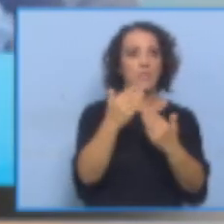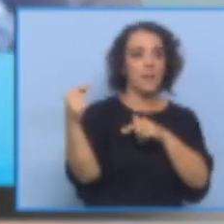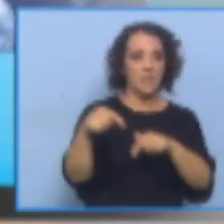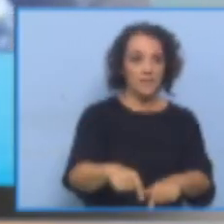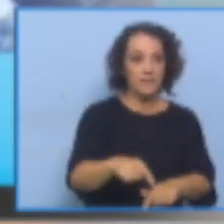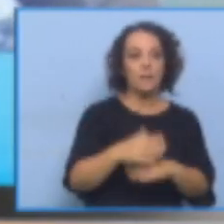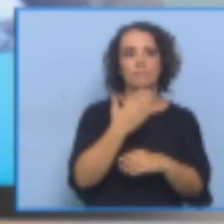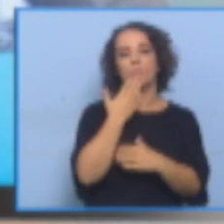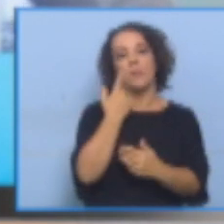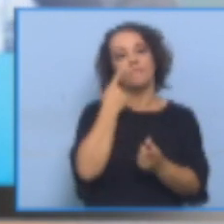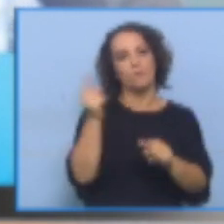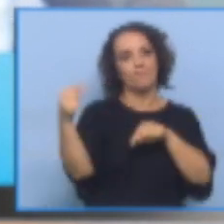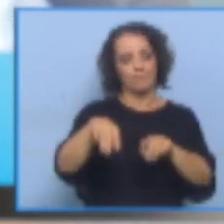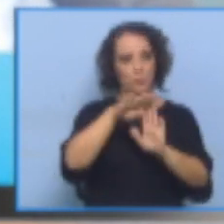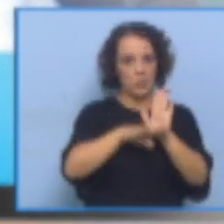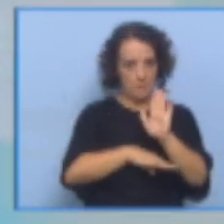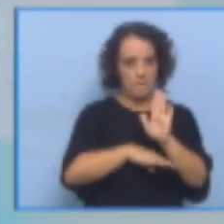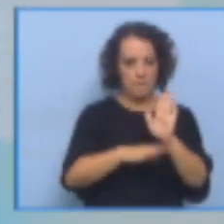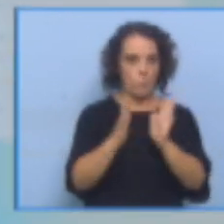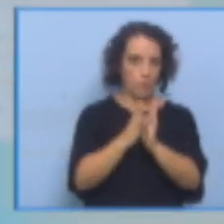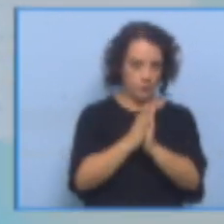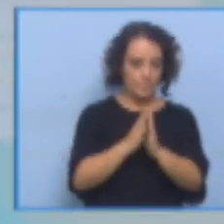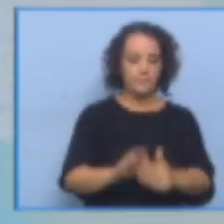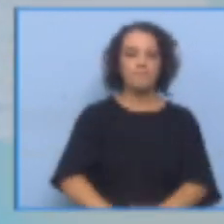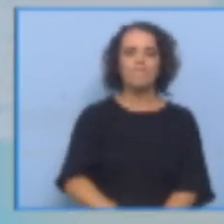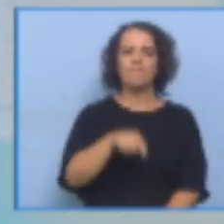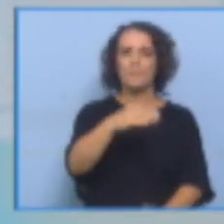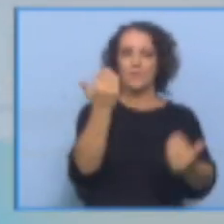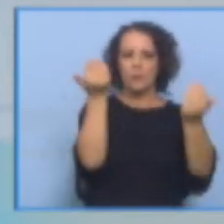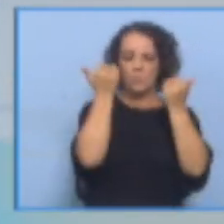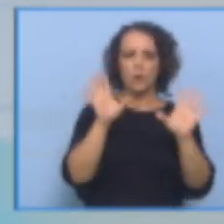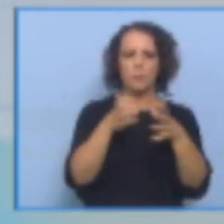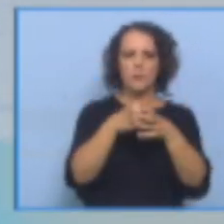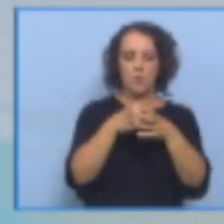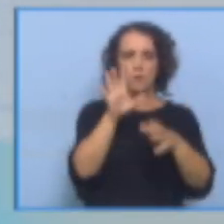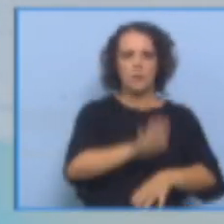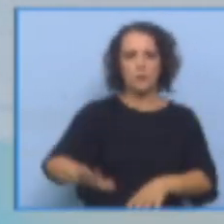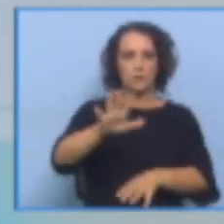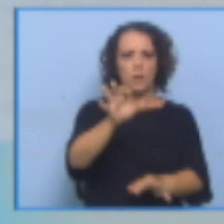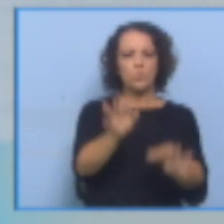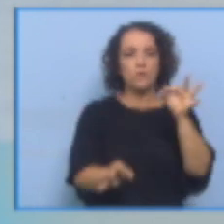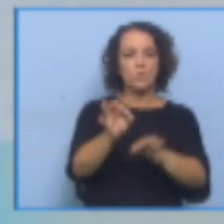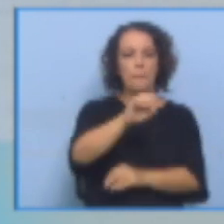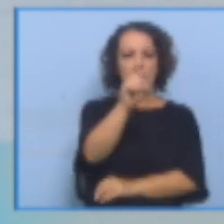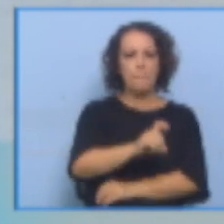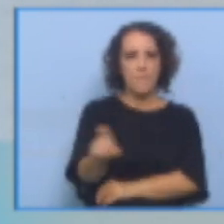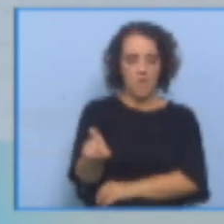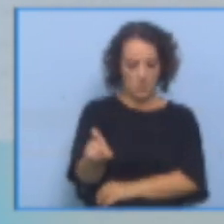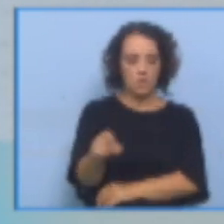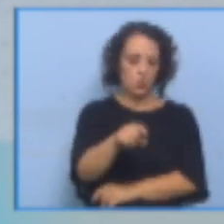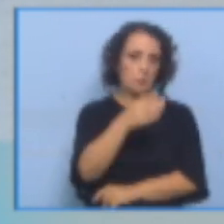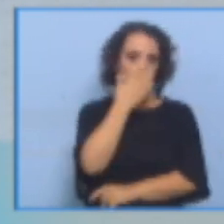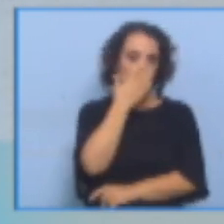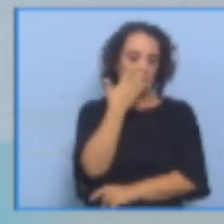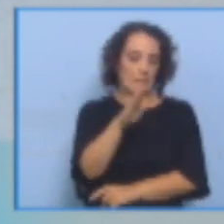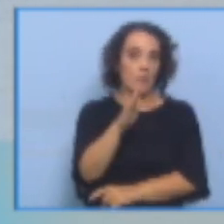vez mais no programa Eclésia. Este documento, esta nota da Comissão Nacional de Justiça e Paz, parece pertinente no